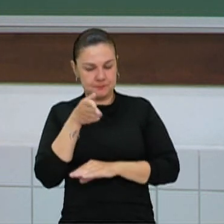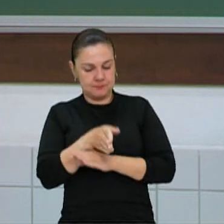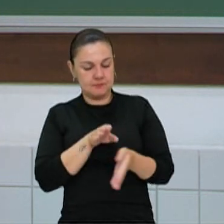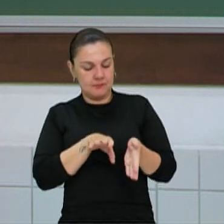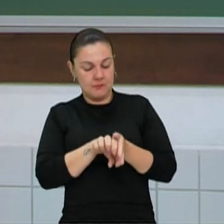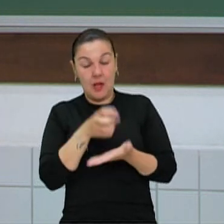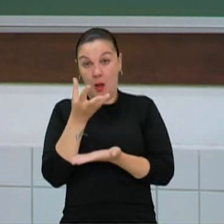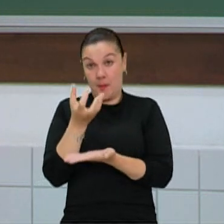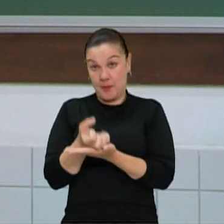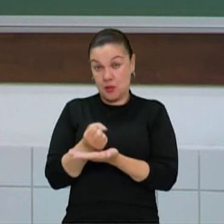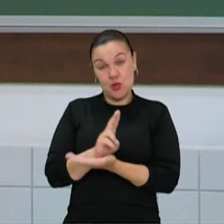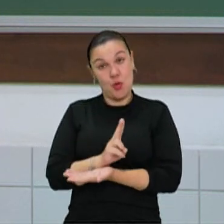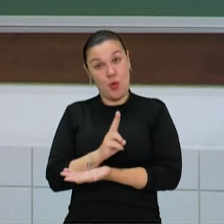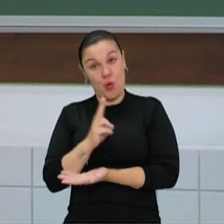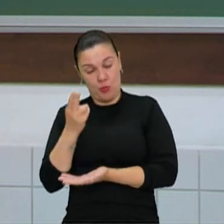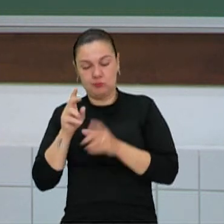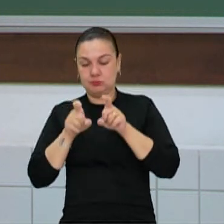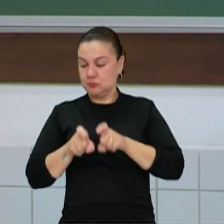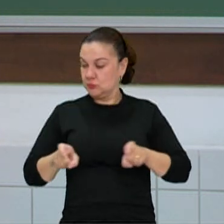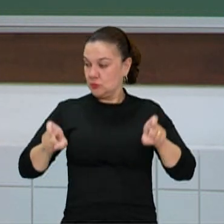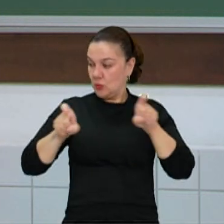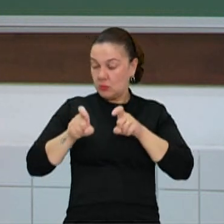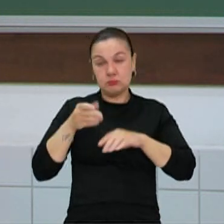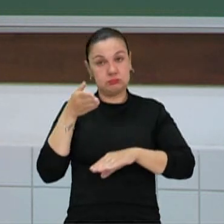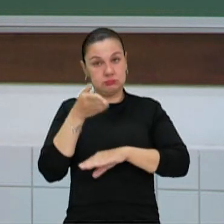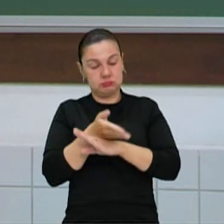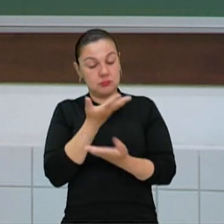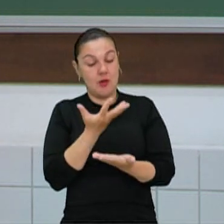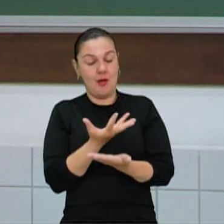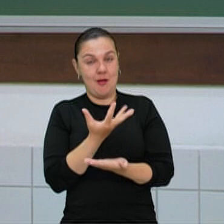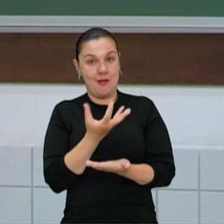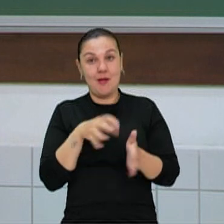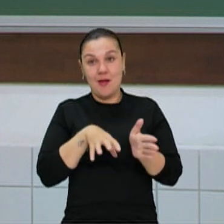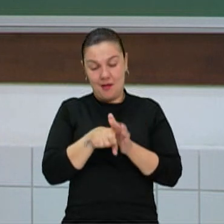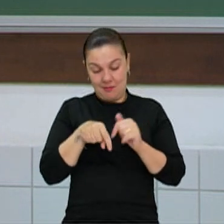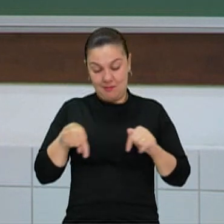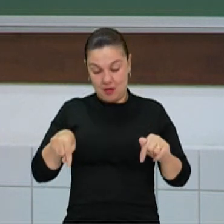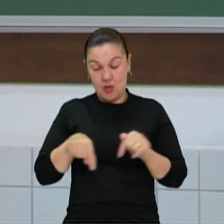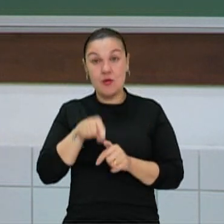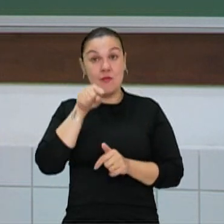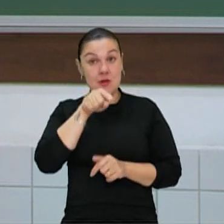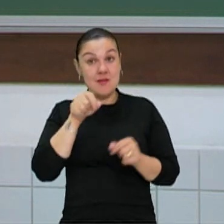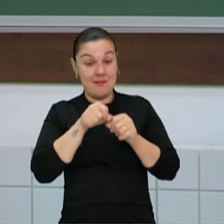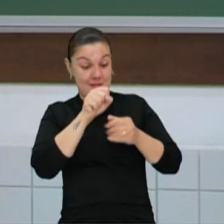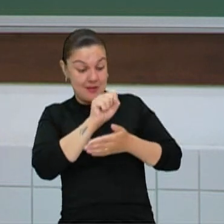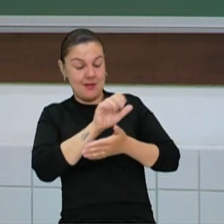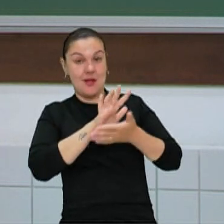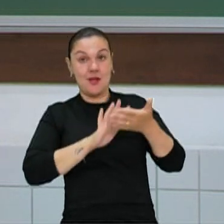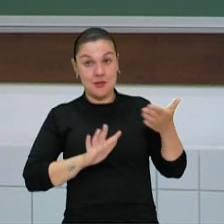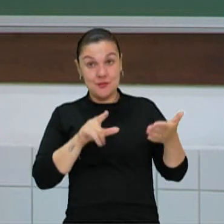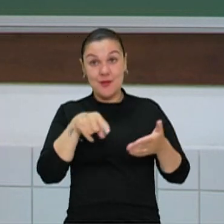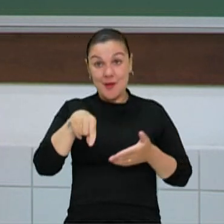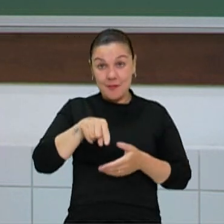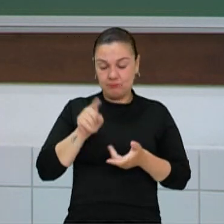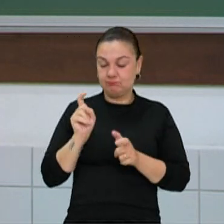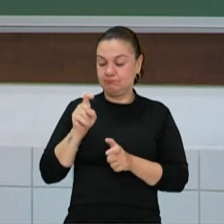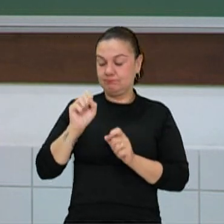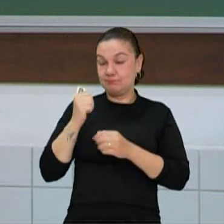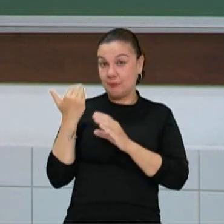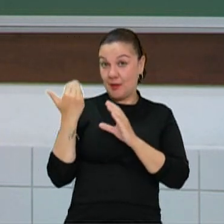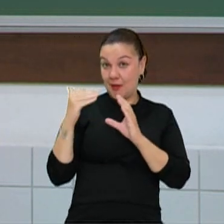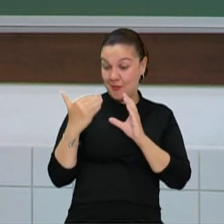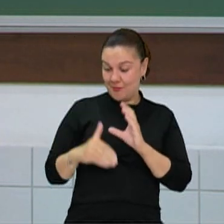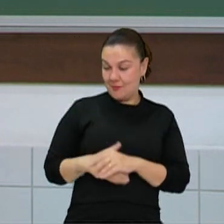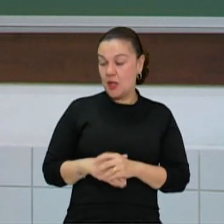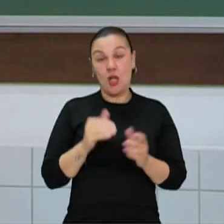ou pelo aplicativo ou pelo computador ao Classroom, não esqueça de fazer suas atividades, clicar em enviar.